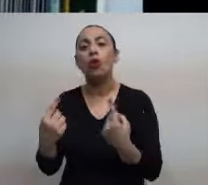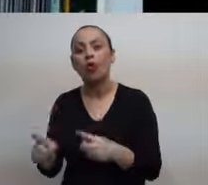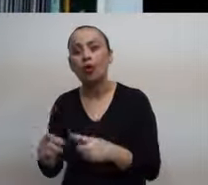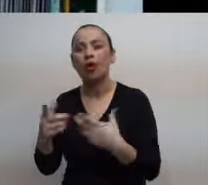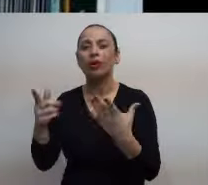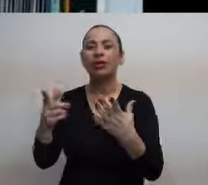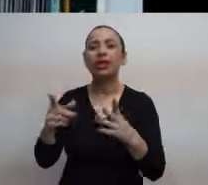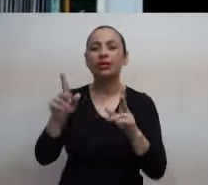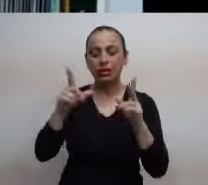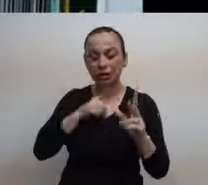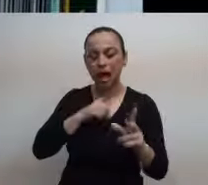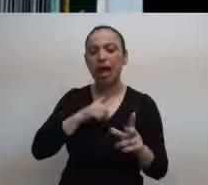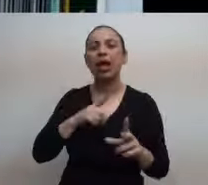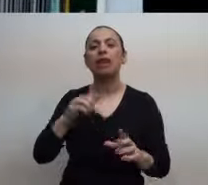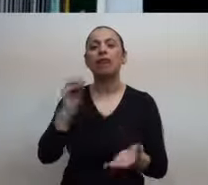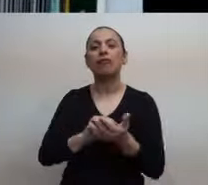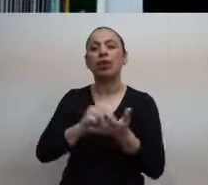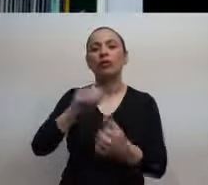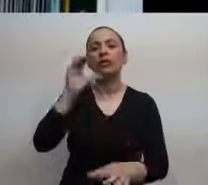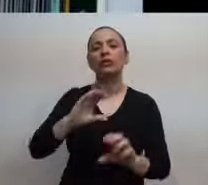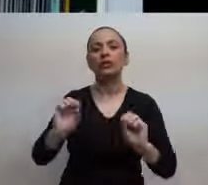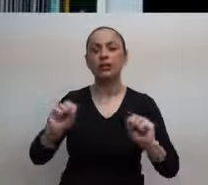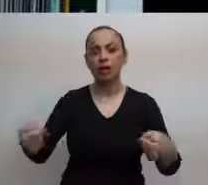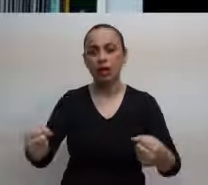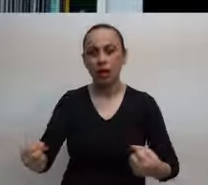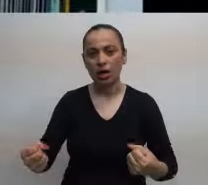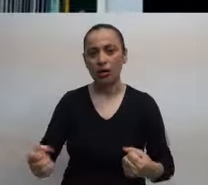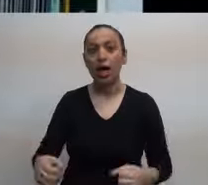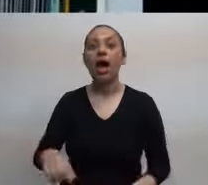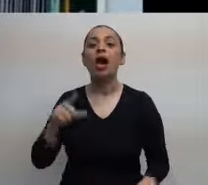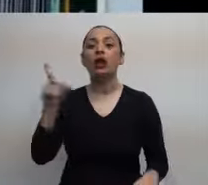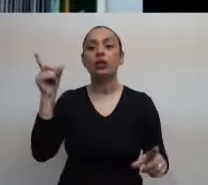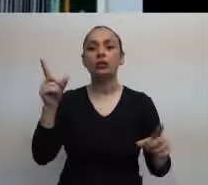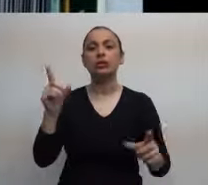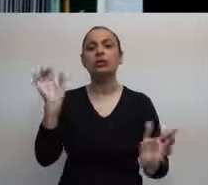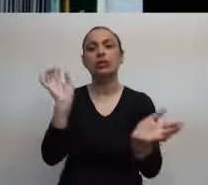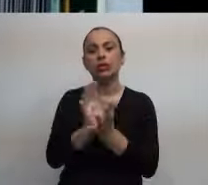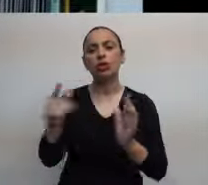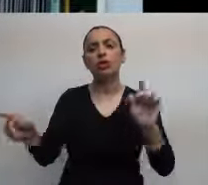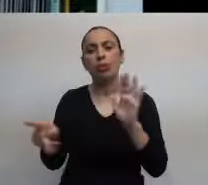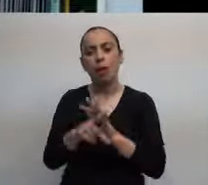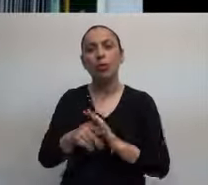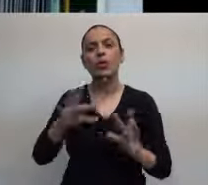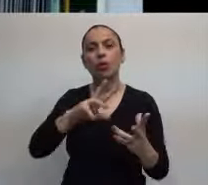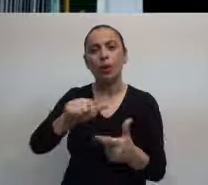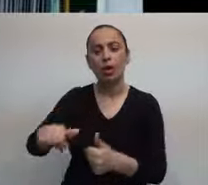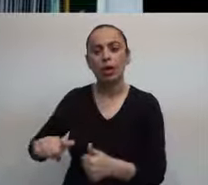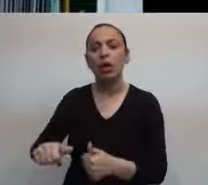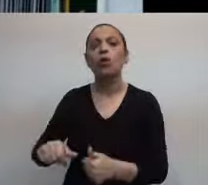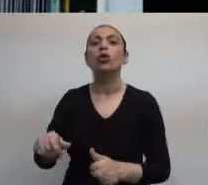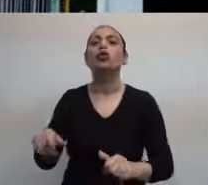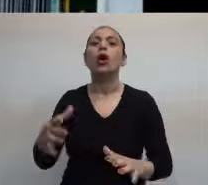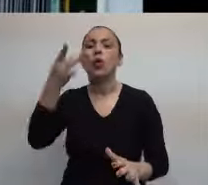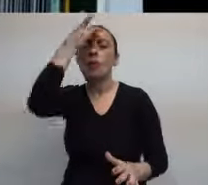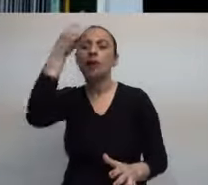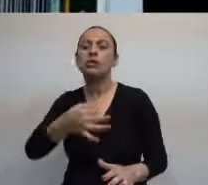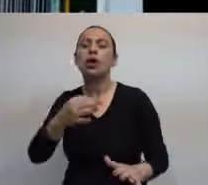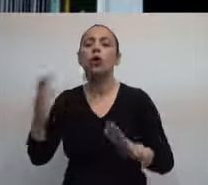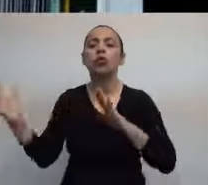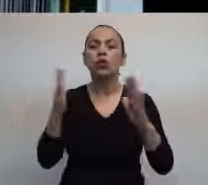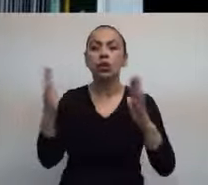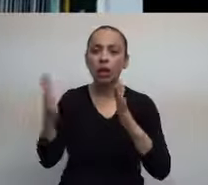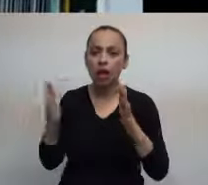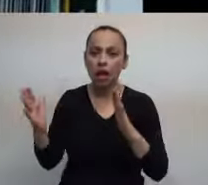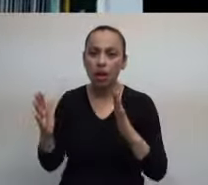de insegurança. As imensas desigualdades da globalização, situadas no âmbito da compreensão do